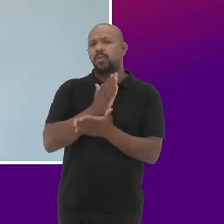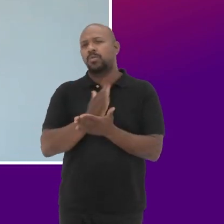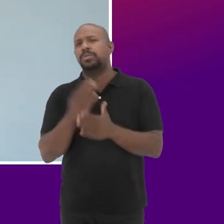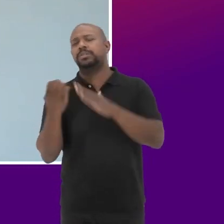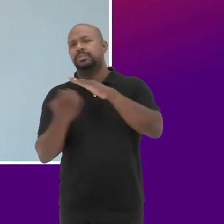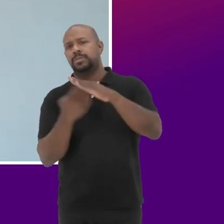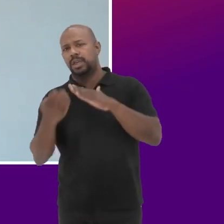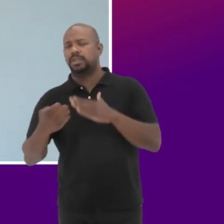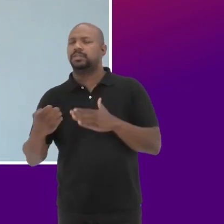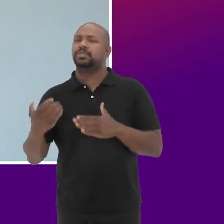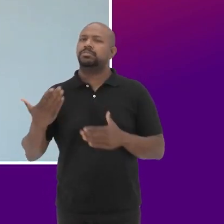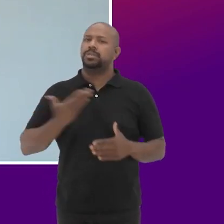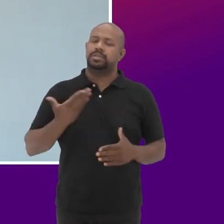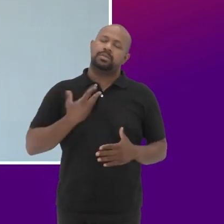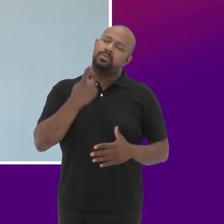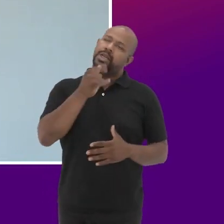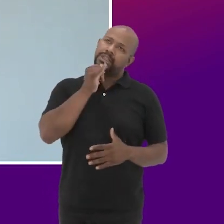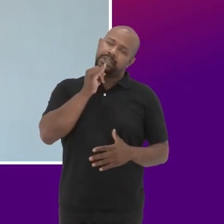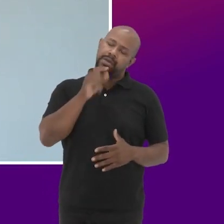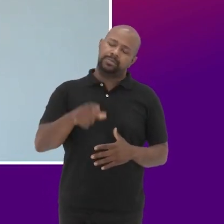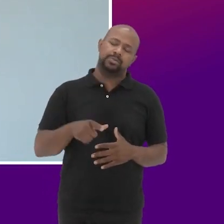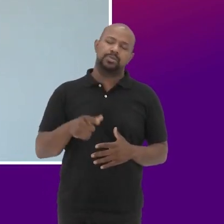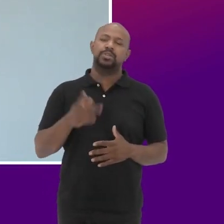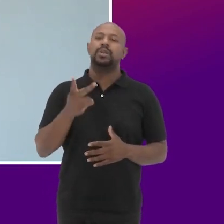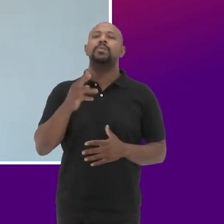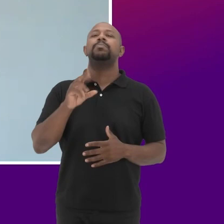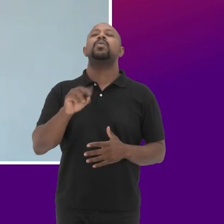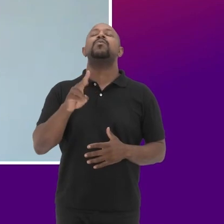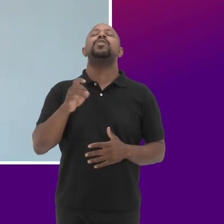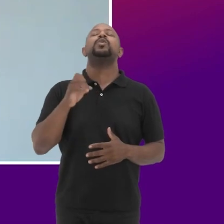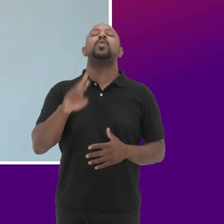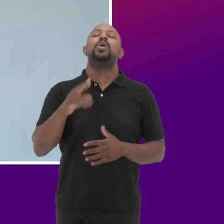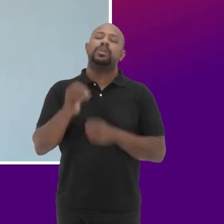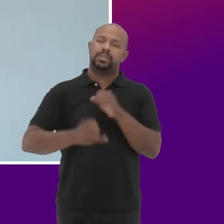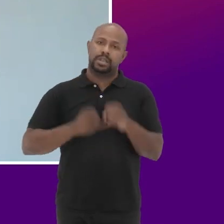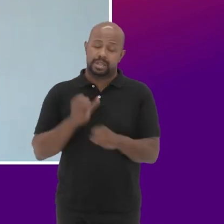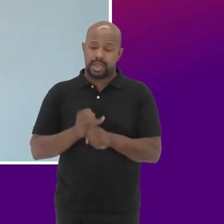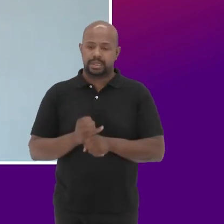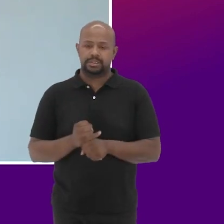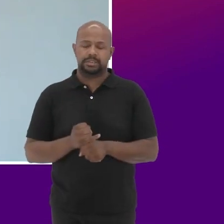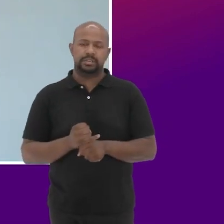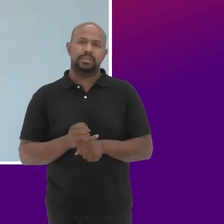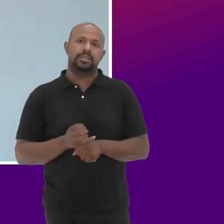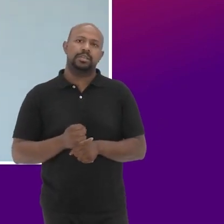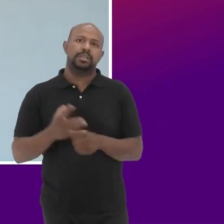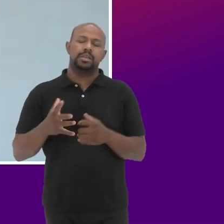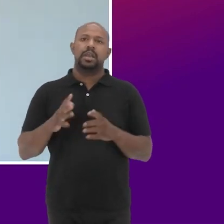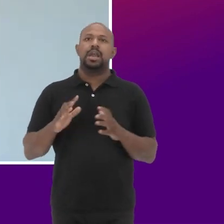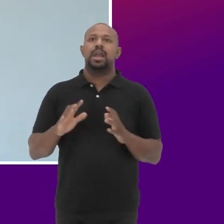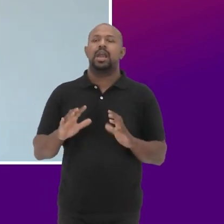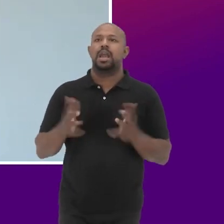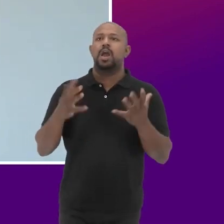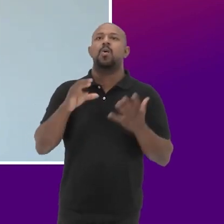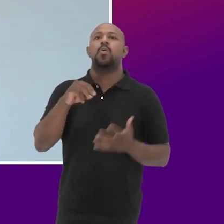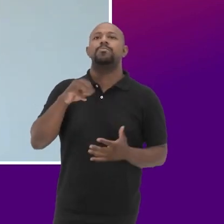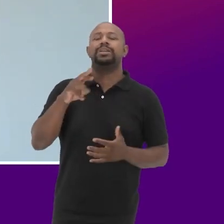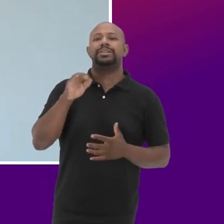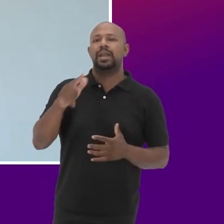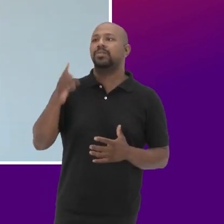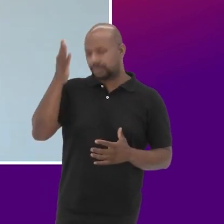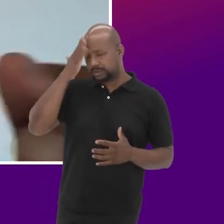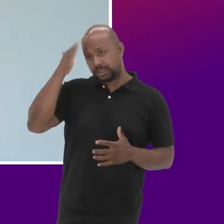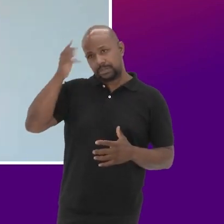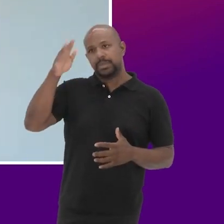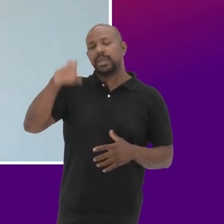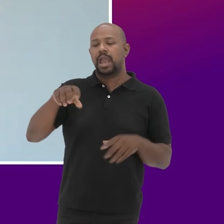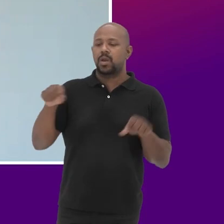alguns parceiros, vou dar um exemplo aqui, né, de provedores de internet de grandes centros comerciais, que ele consegue saber